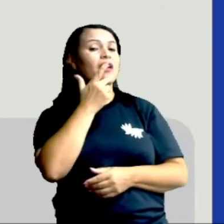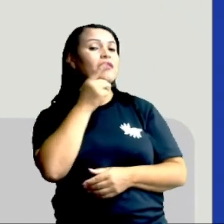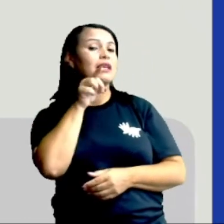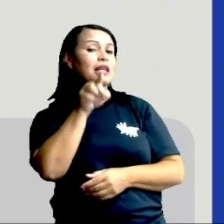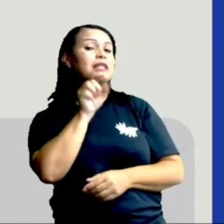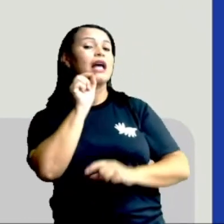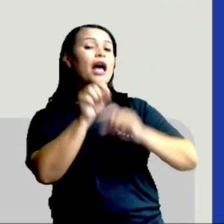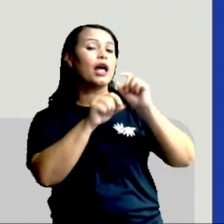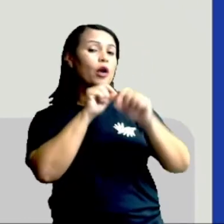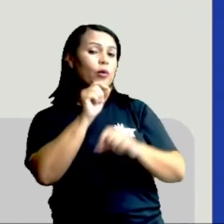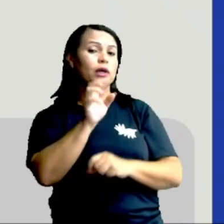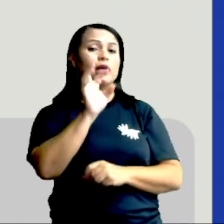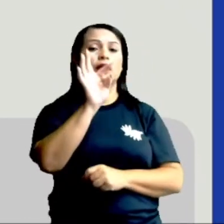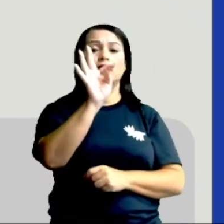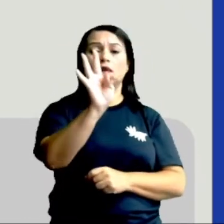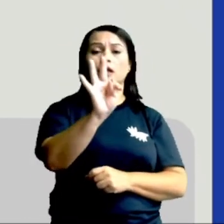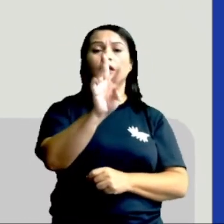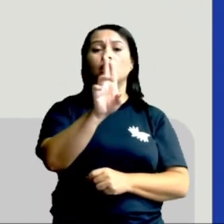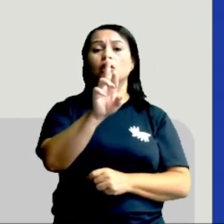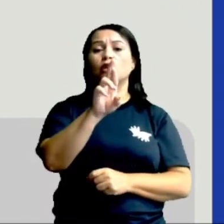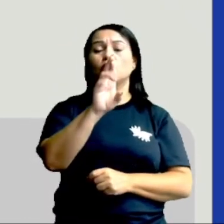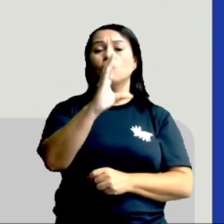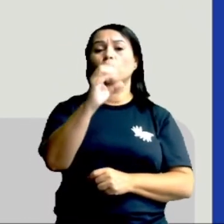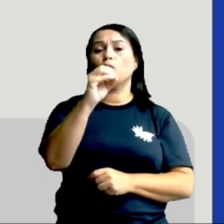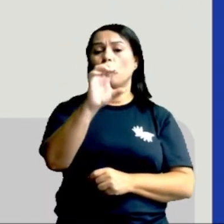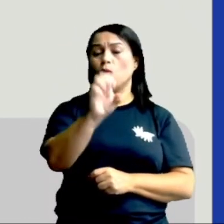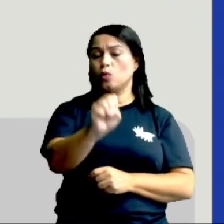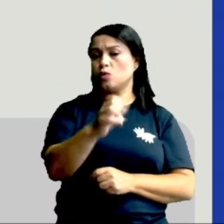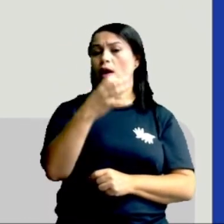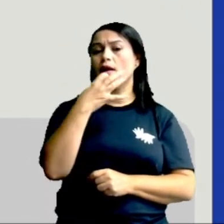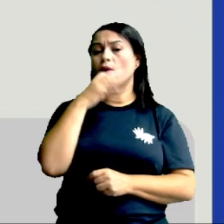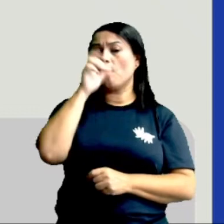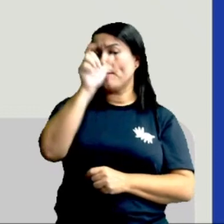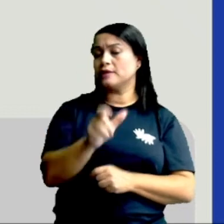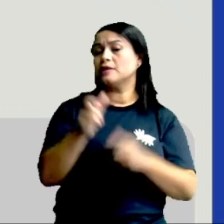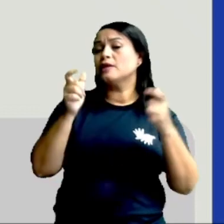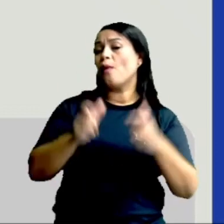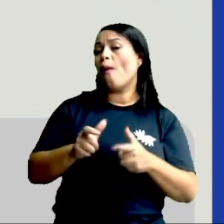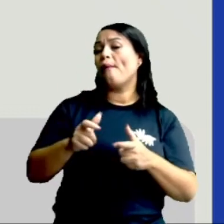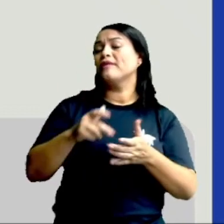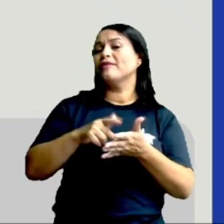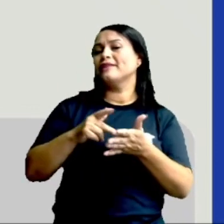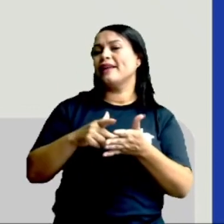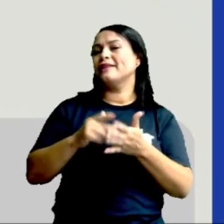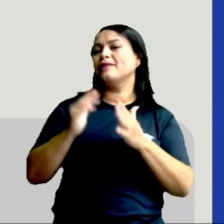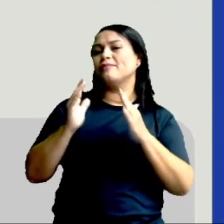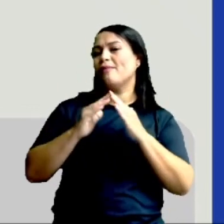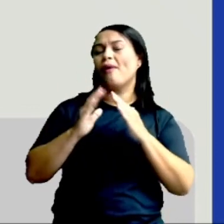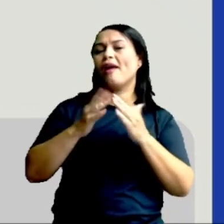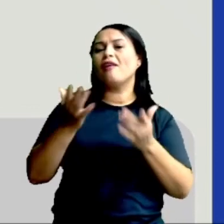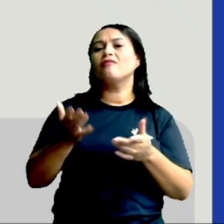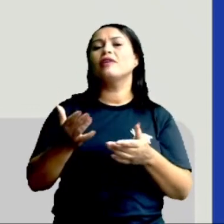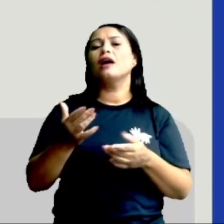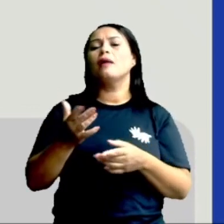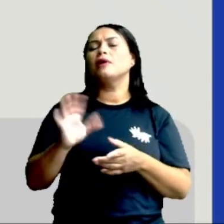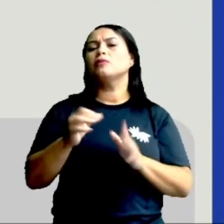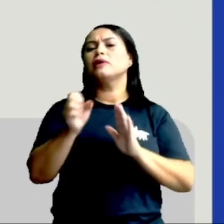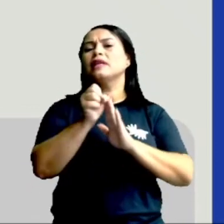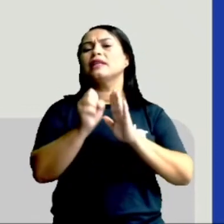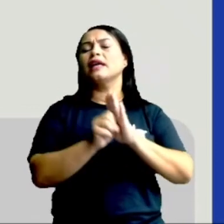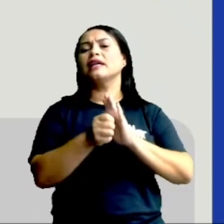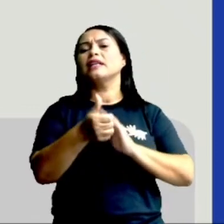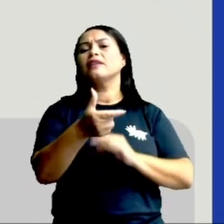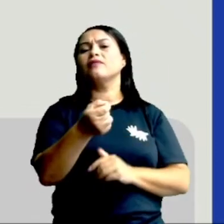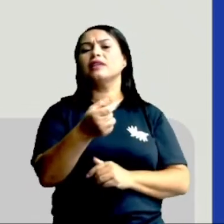sem saber sua verdadeira nacionalidade. E na década de 20, muitos libaneses e sírios tinham